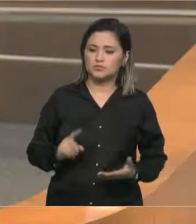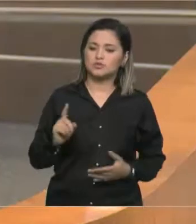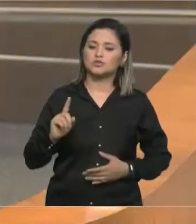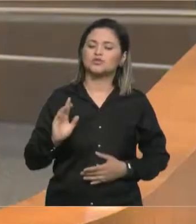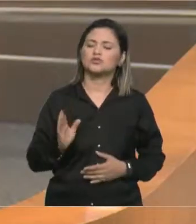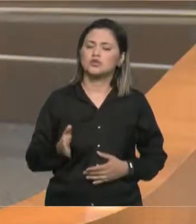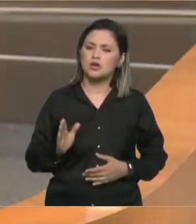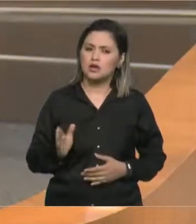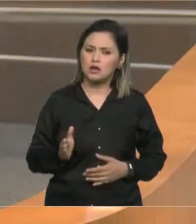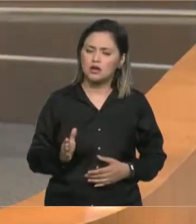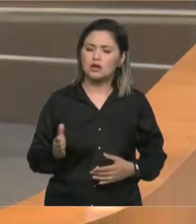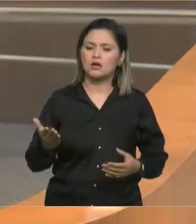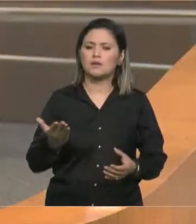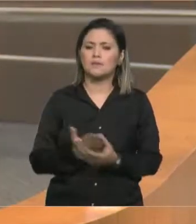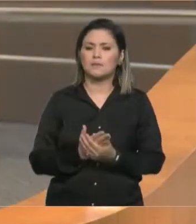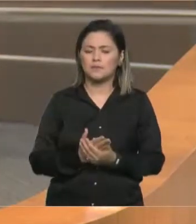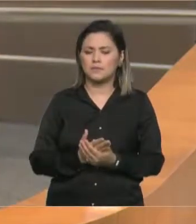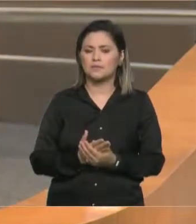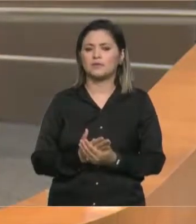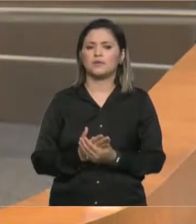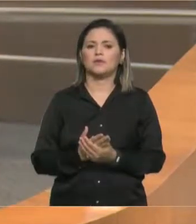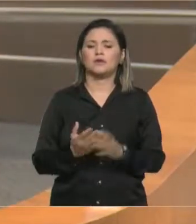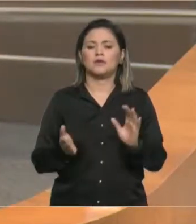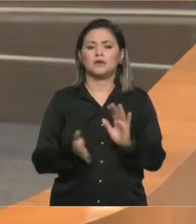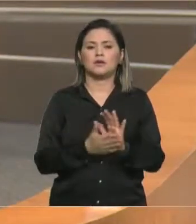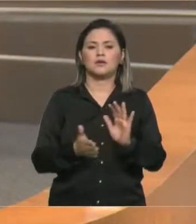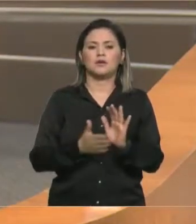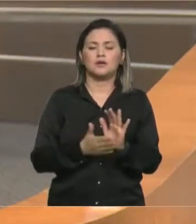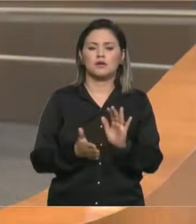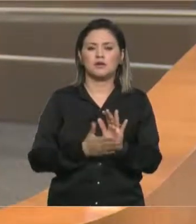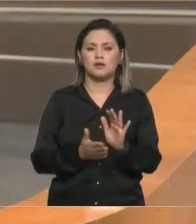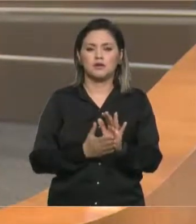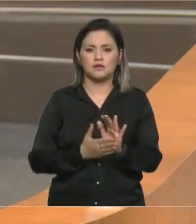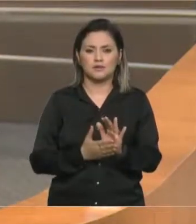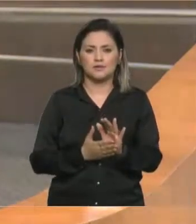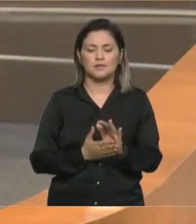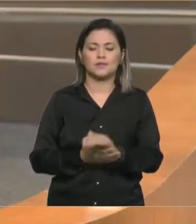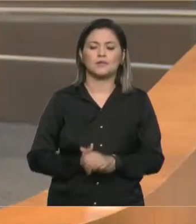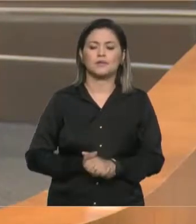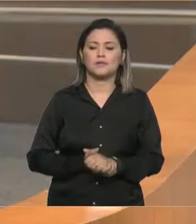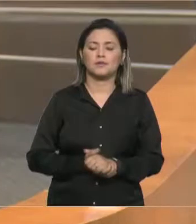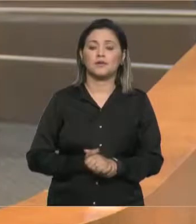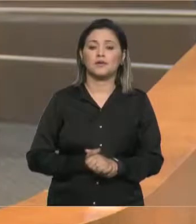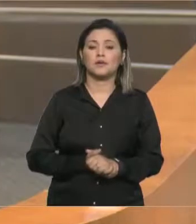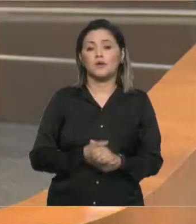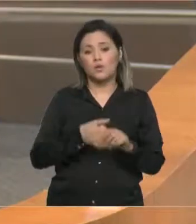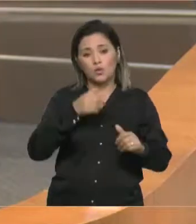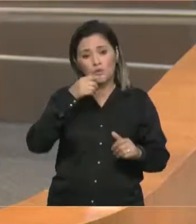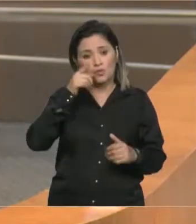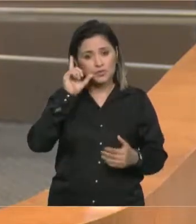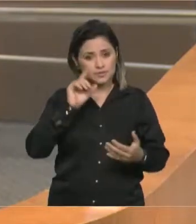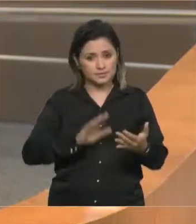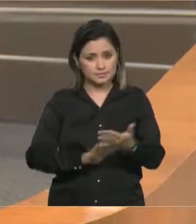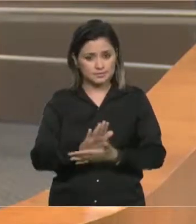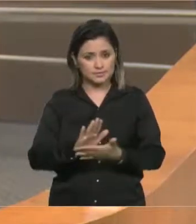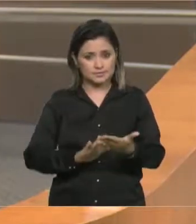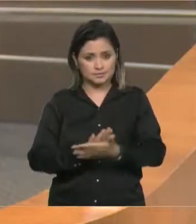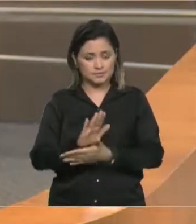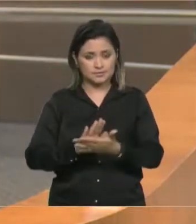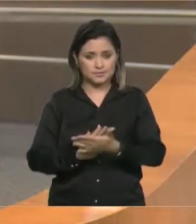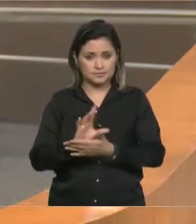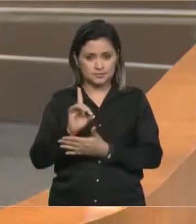Já demos entrada em uma indicação publicada ontem no Diário Oficial da Assembleia Legislativa, indicação de